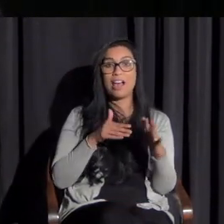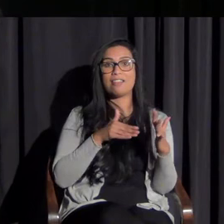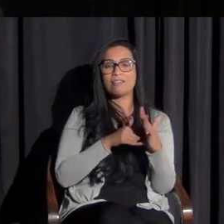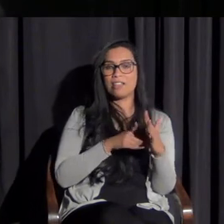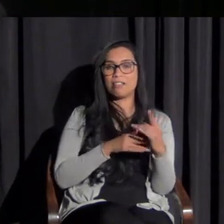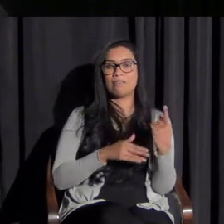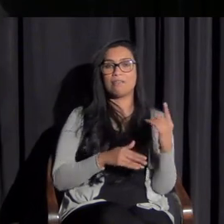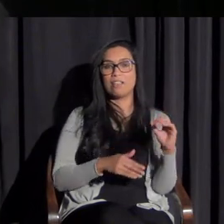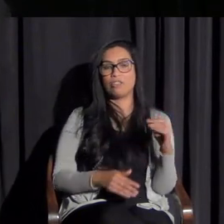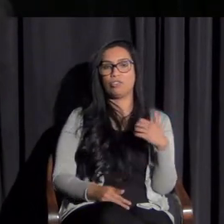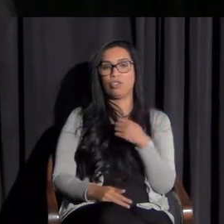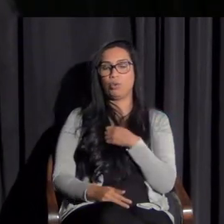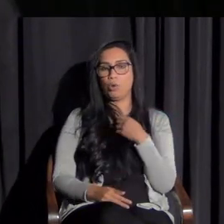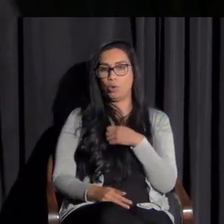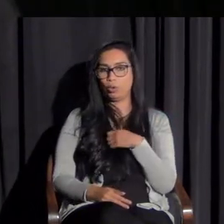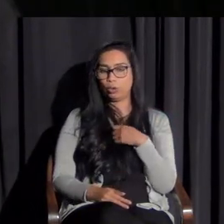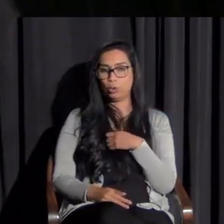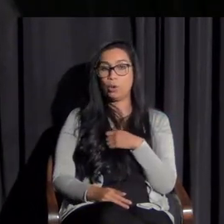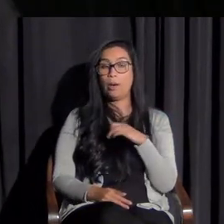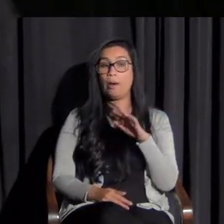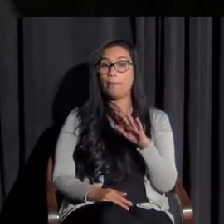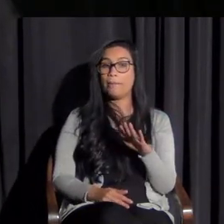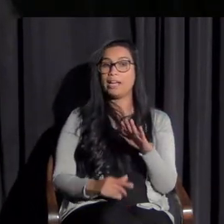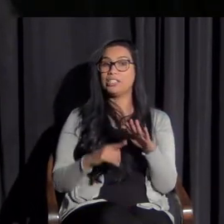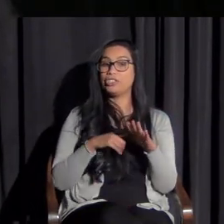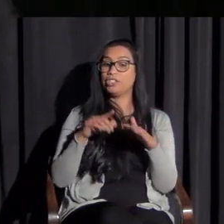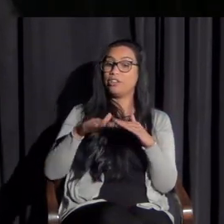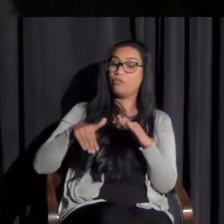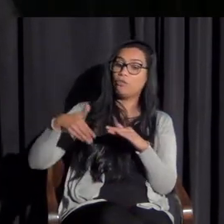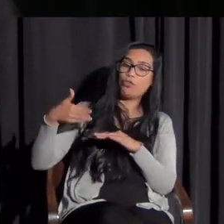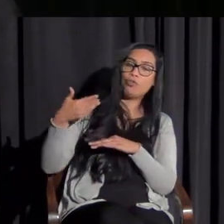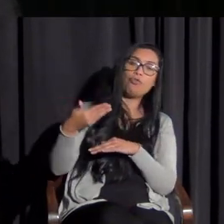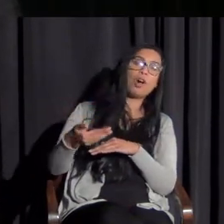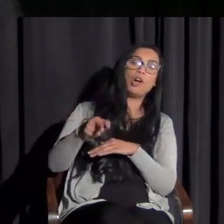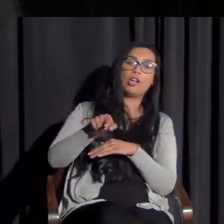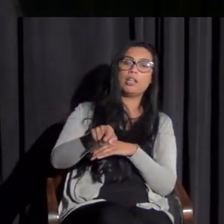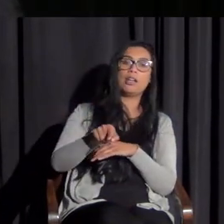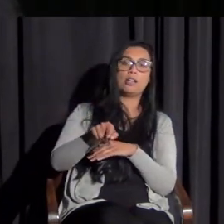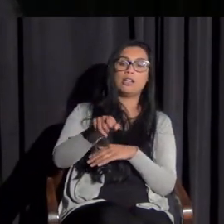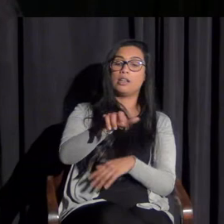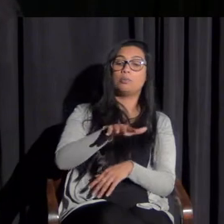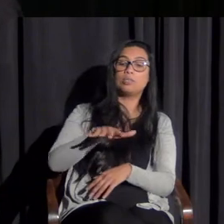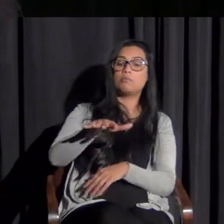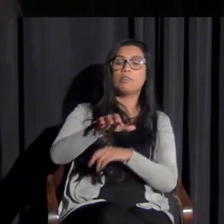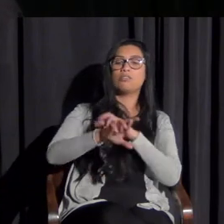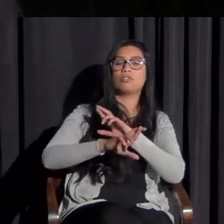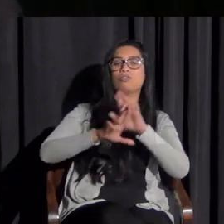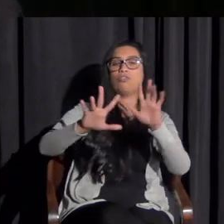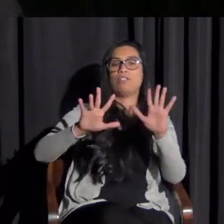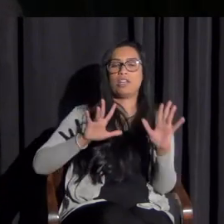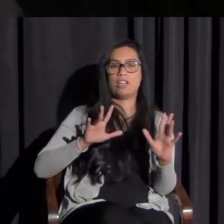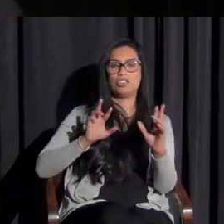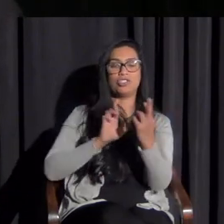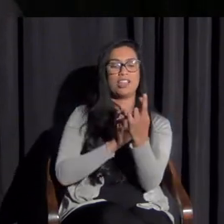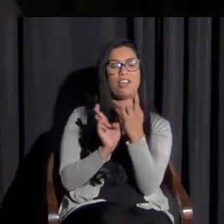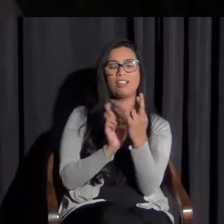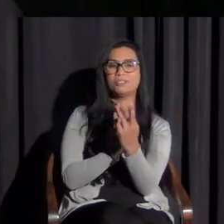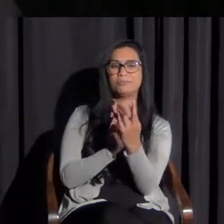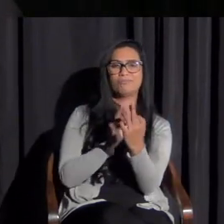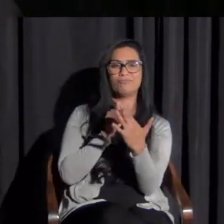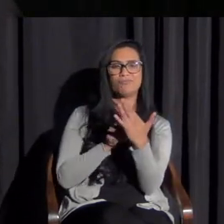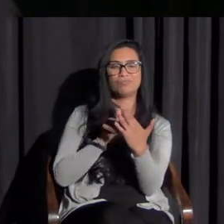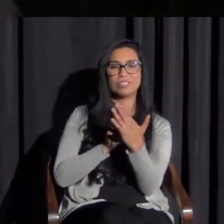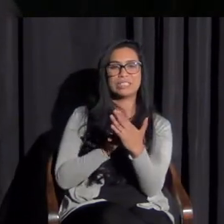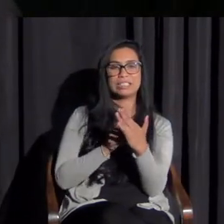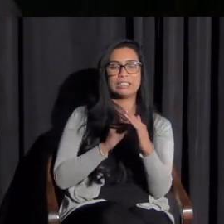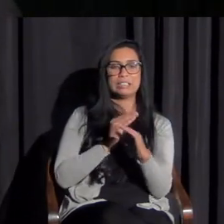ano, mas havia uma relação que ocorria lá fora. E, para essa relação, né, e me